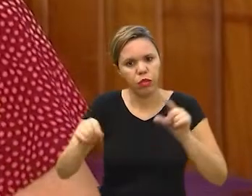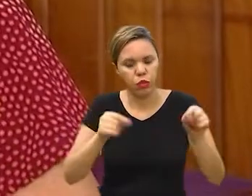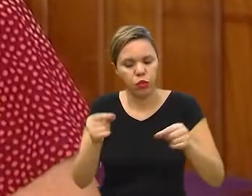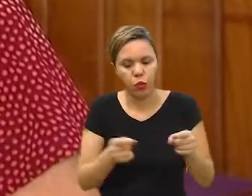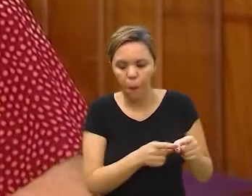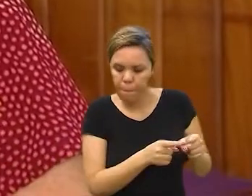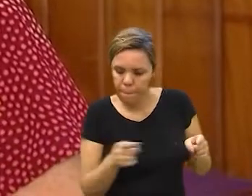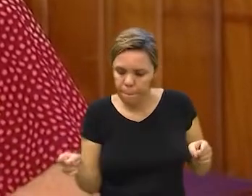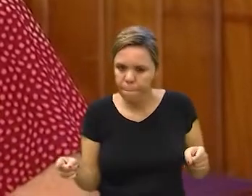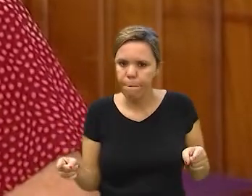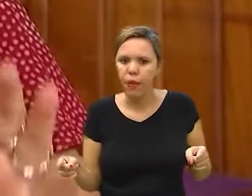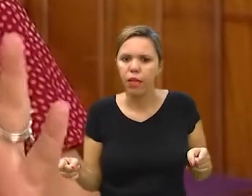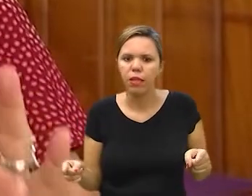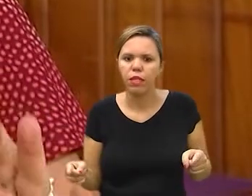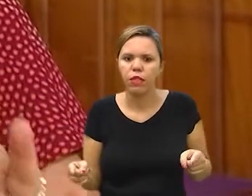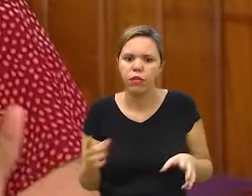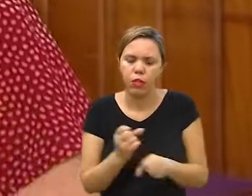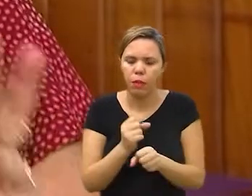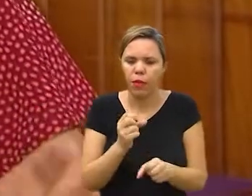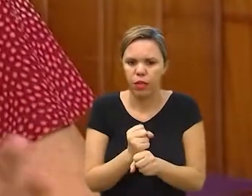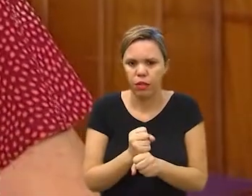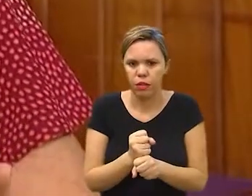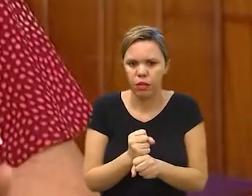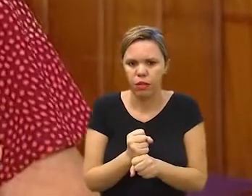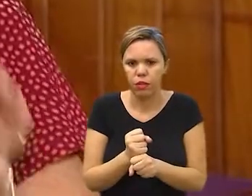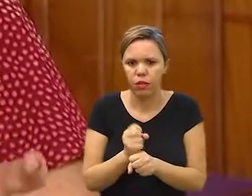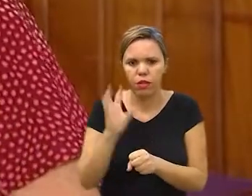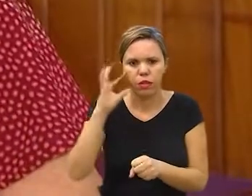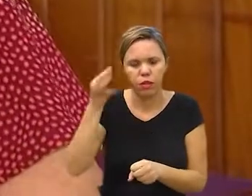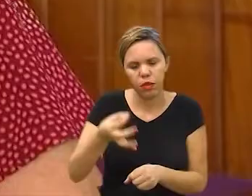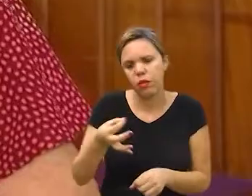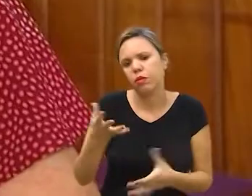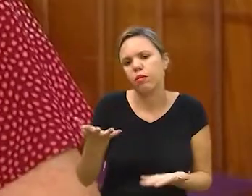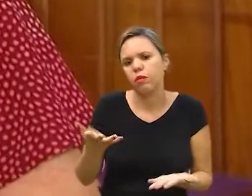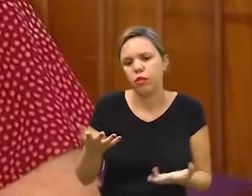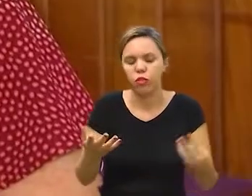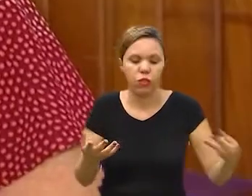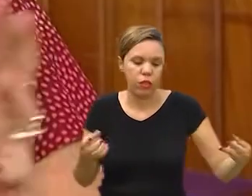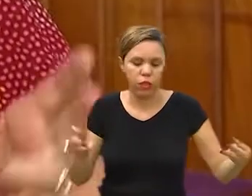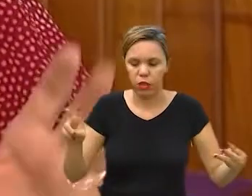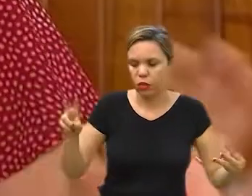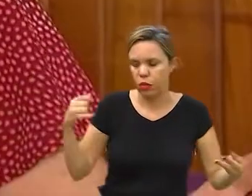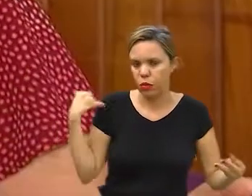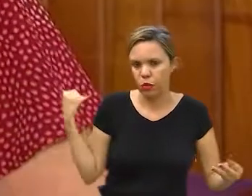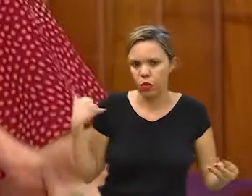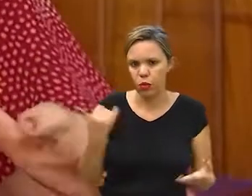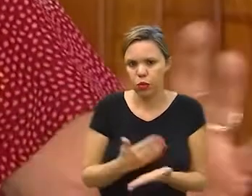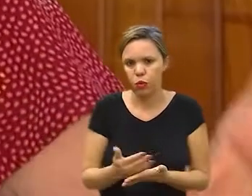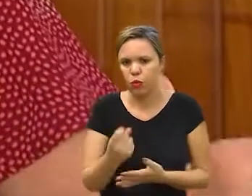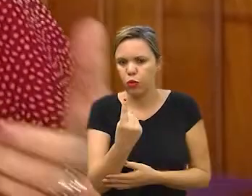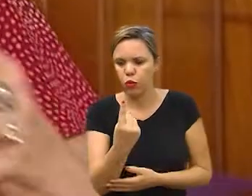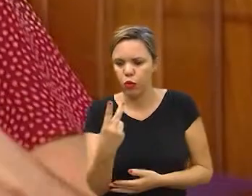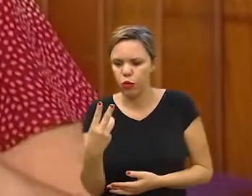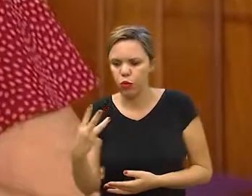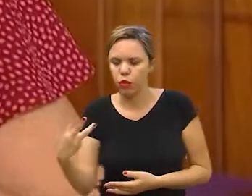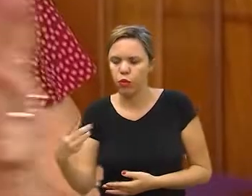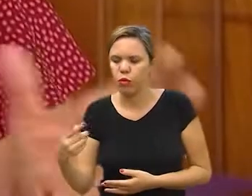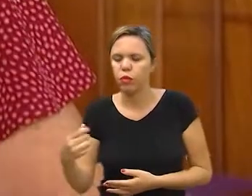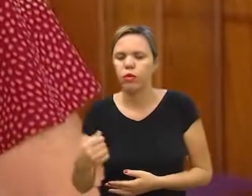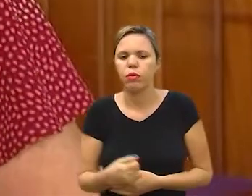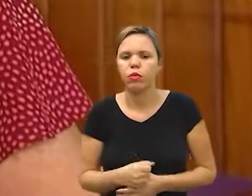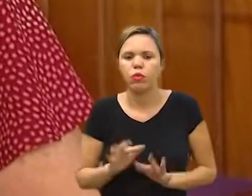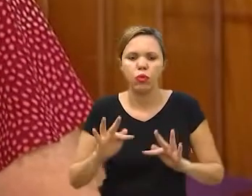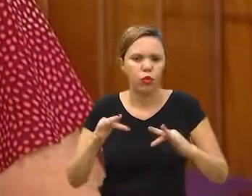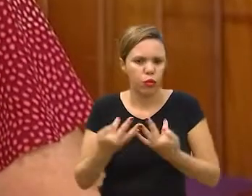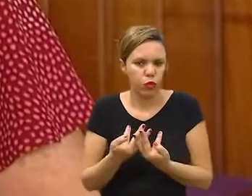período sensível de matemática, que é de números, matemática de 3 a 5 anos, começa a contar. 1, 2, 3, 4, todos os